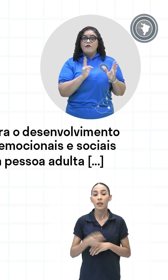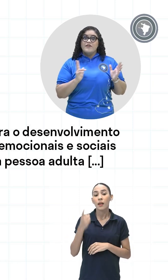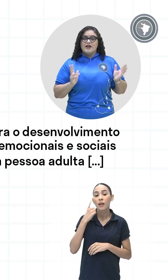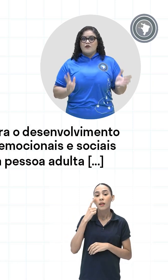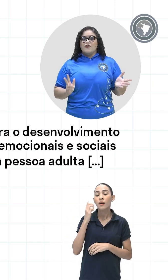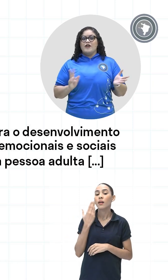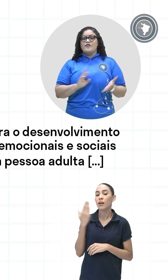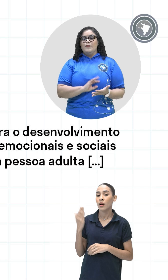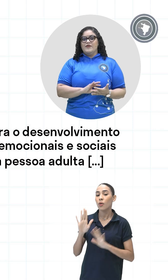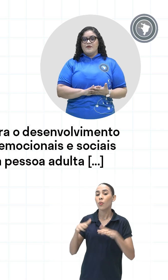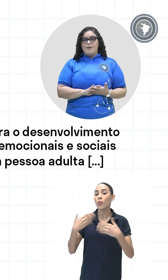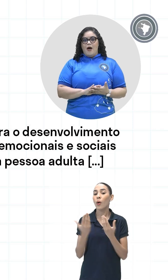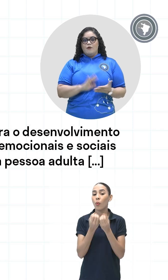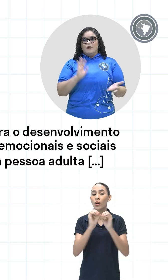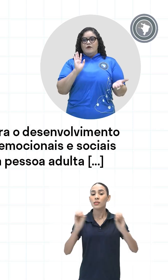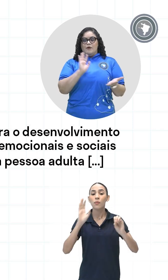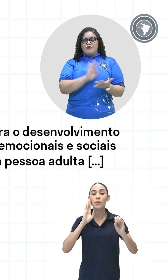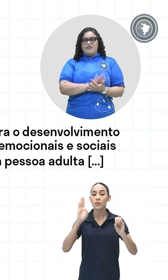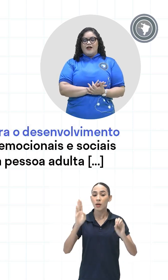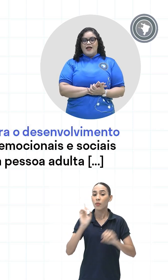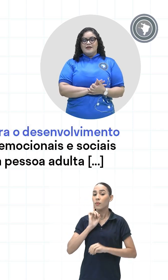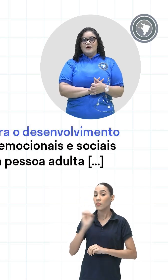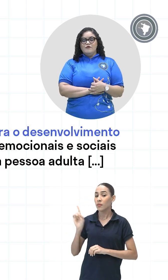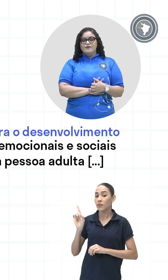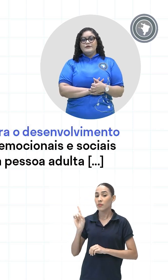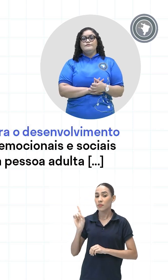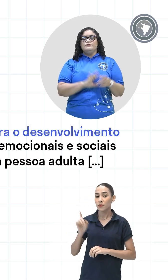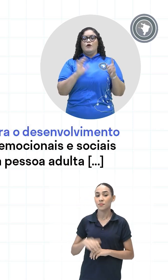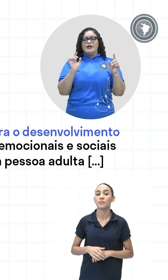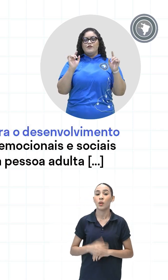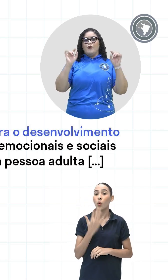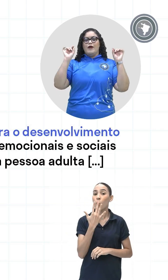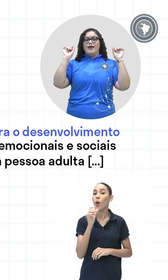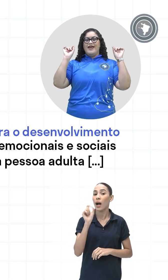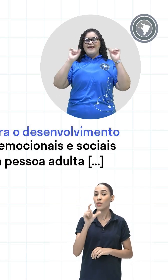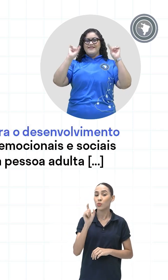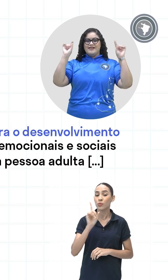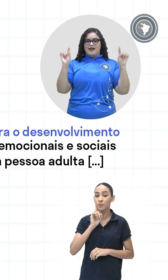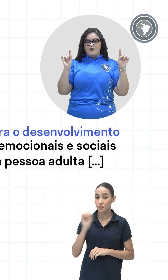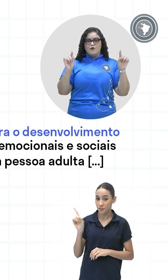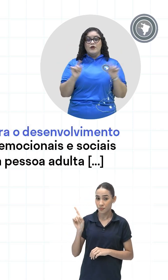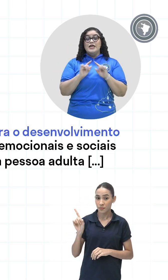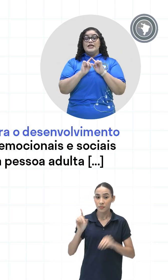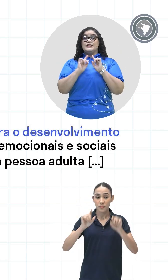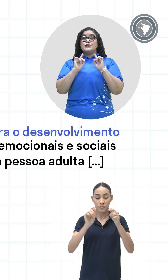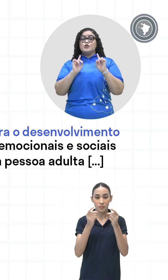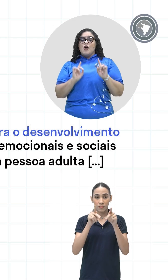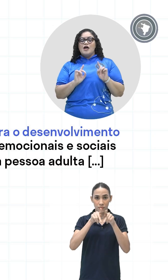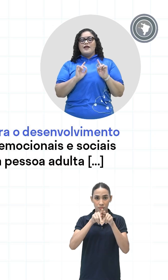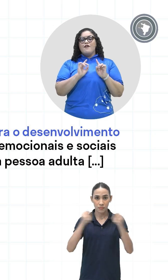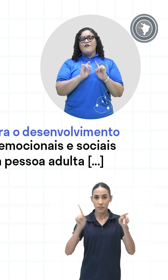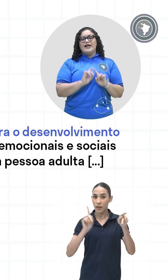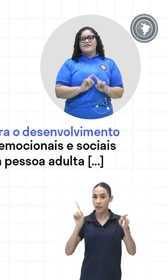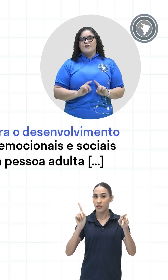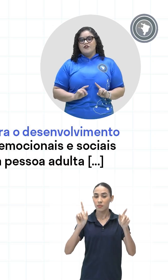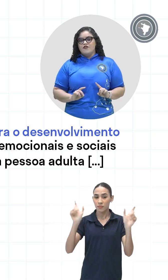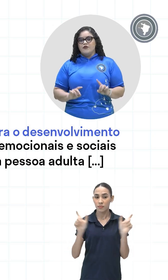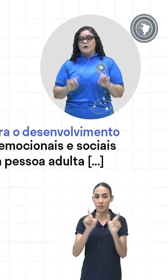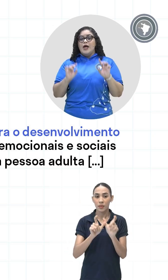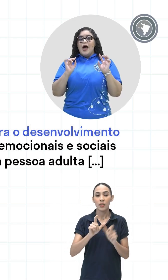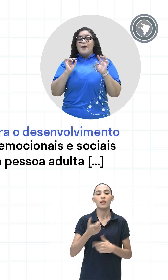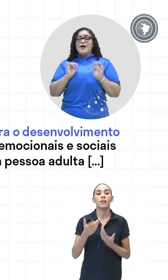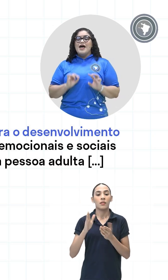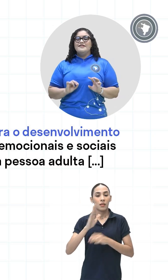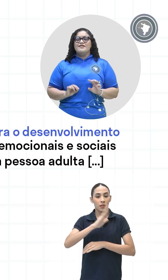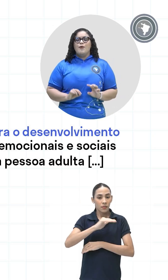observar qual que seria a nossa oração principal. Vamos deixar cá, então, olhem só. Esse trecho, isso torna a fase